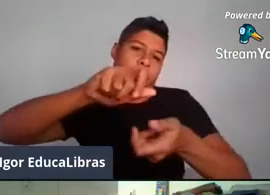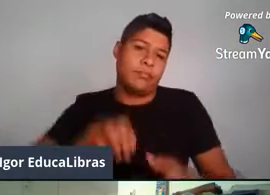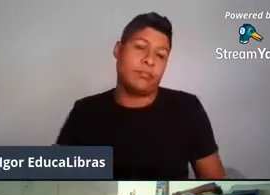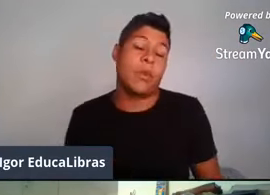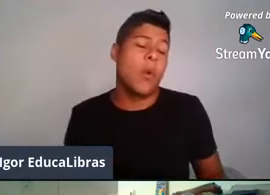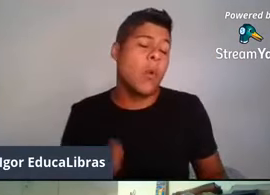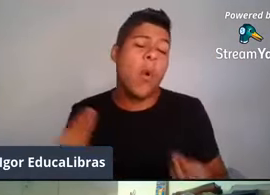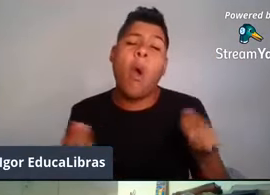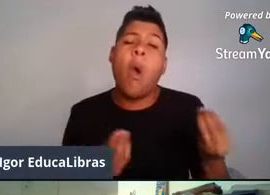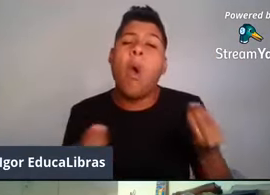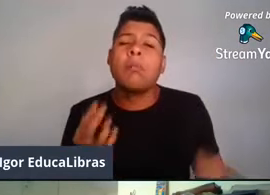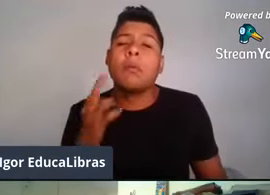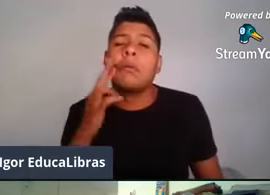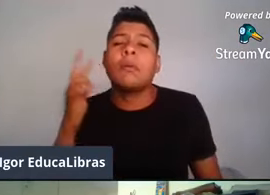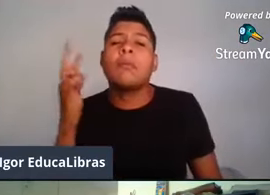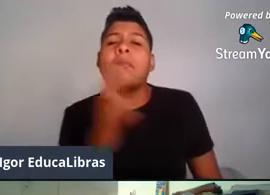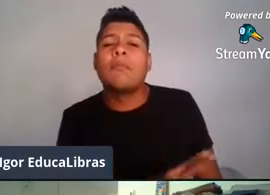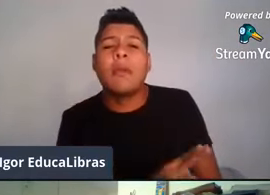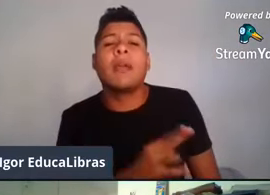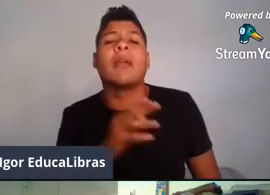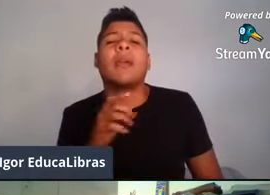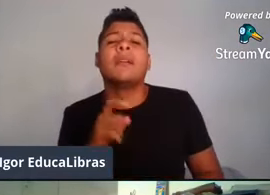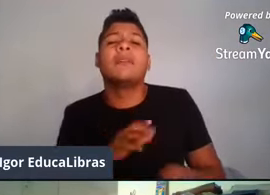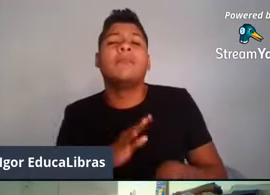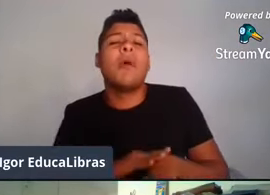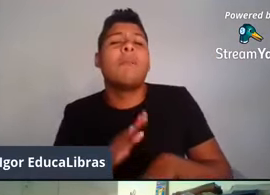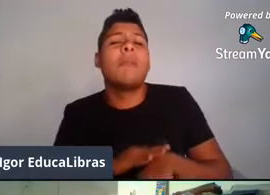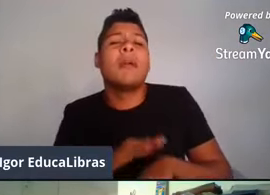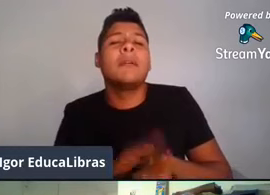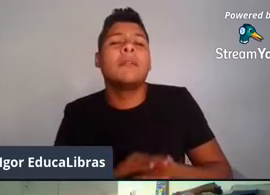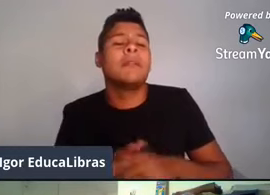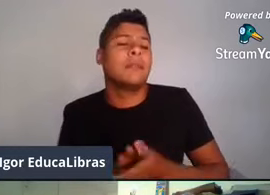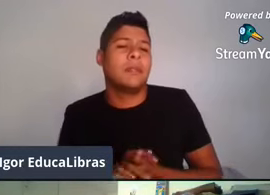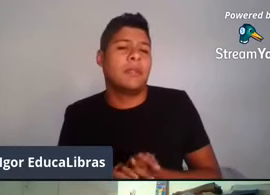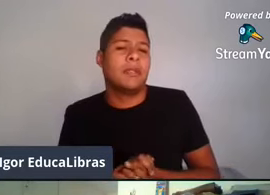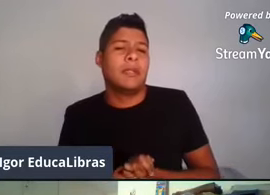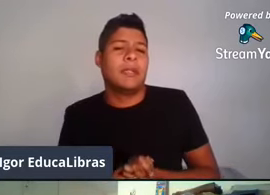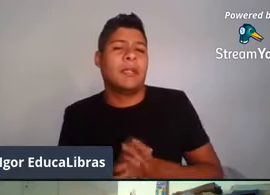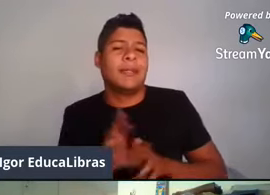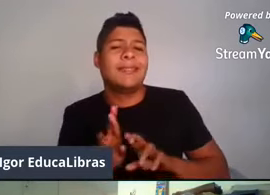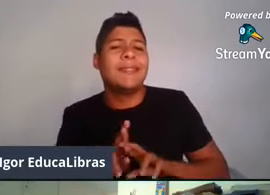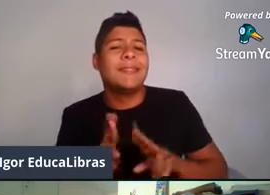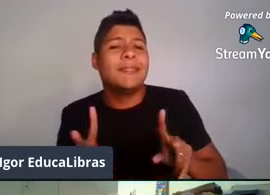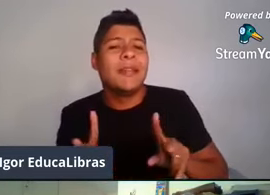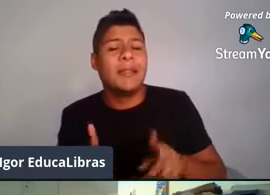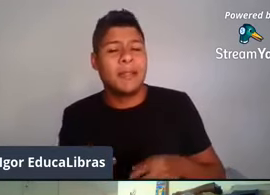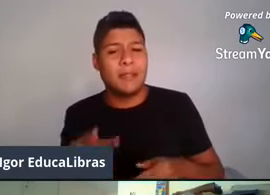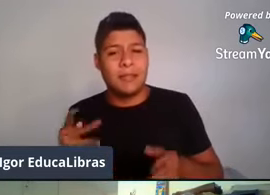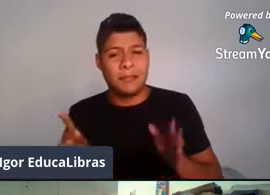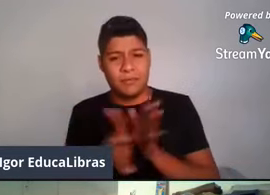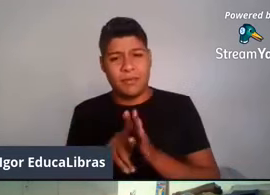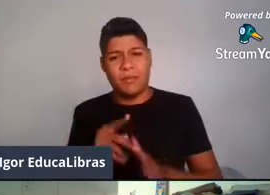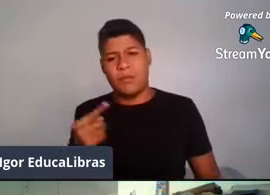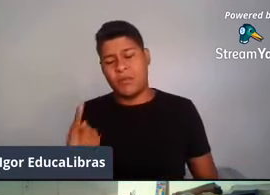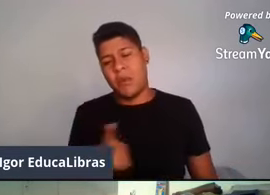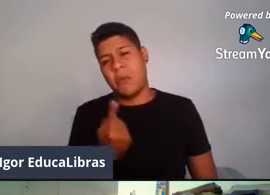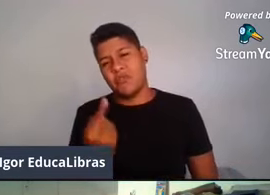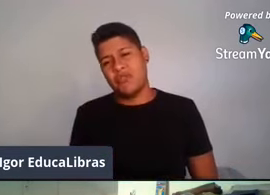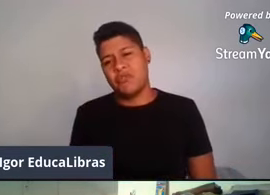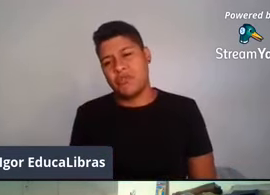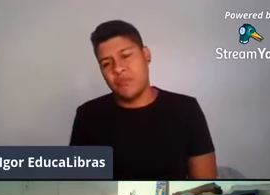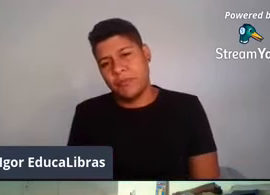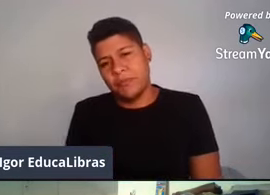você vê, né, esse momento de paradoxos para a nossa causa? Olha,